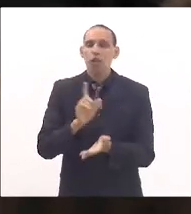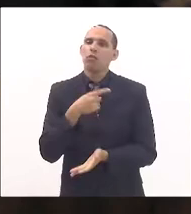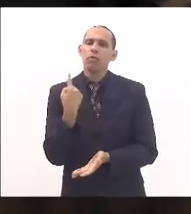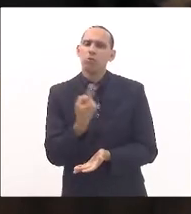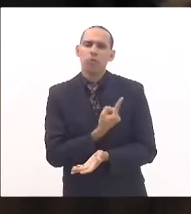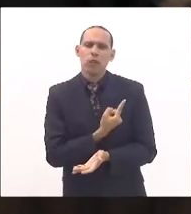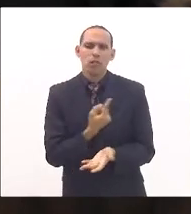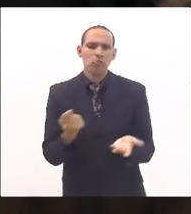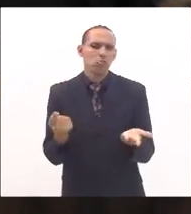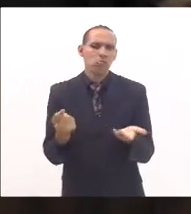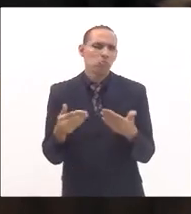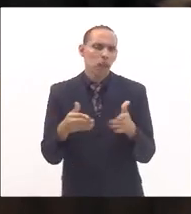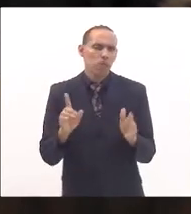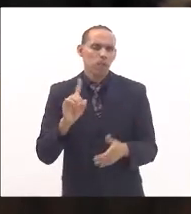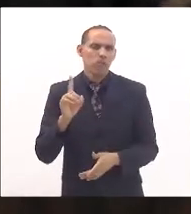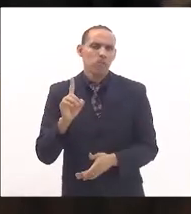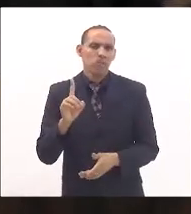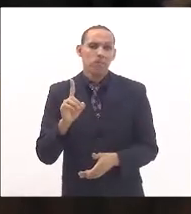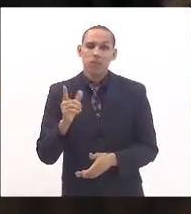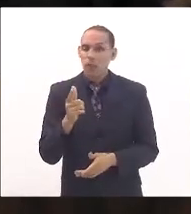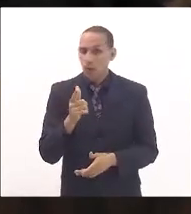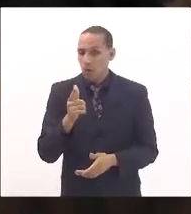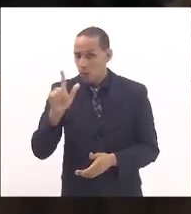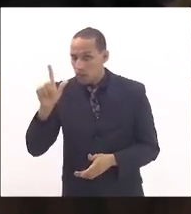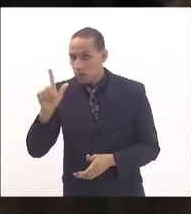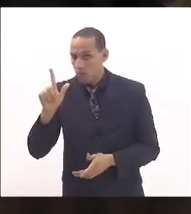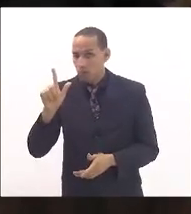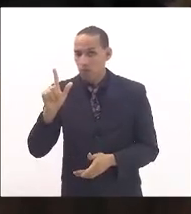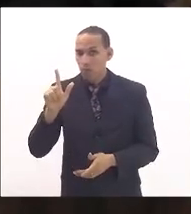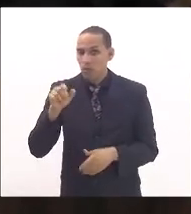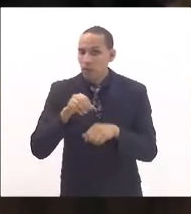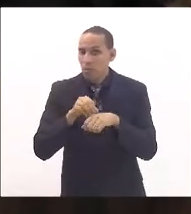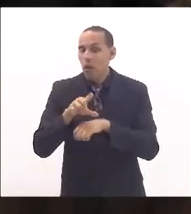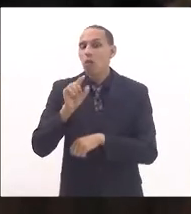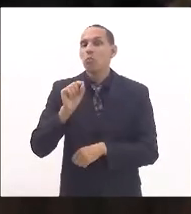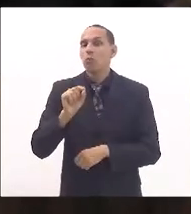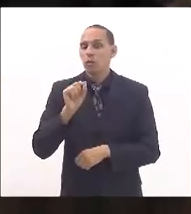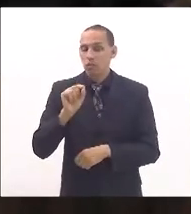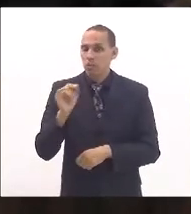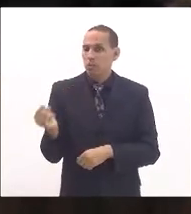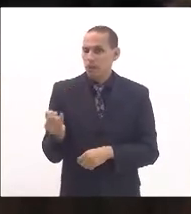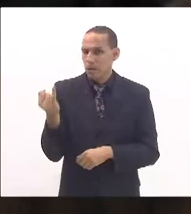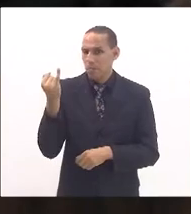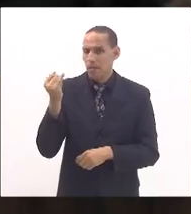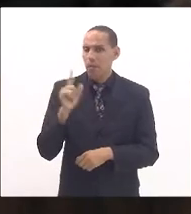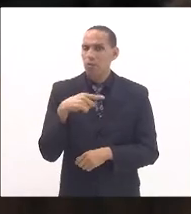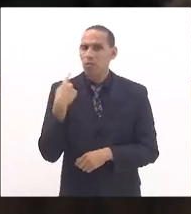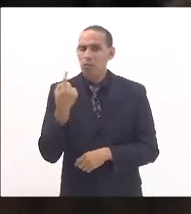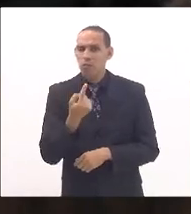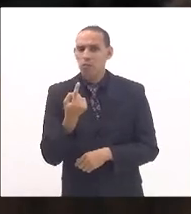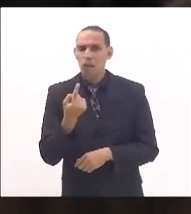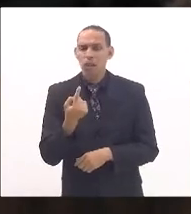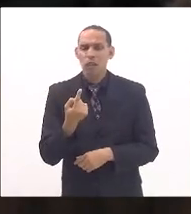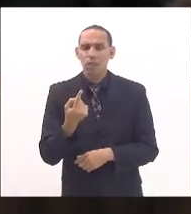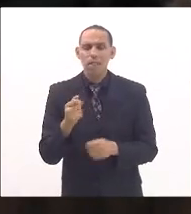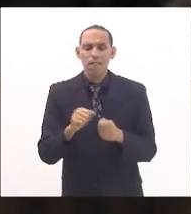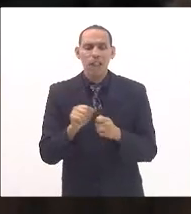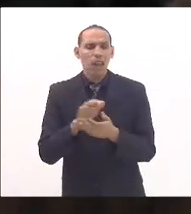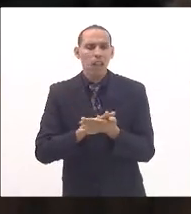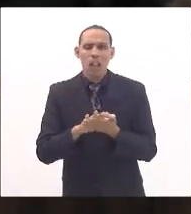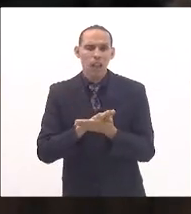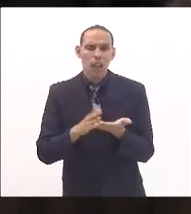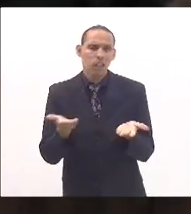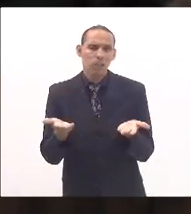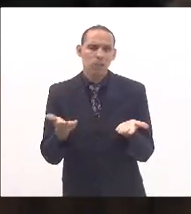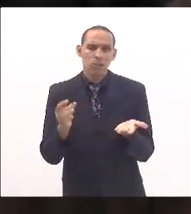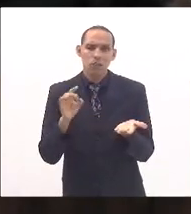mão. Então, outra coisa, a recomendação é importante. Senão a gente também aqui não vamos fazer mais nada. Não,